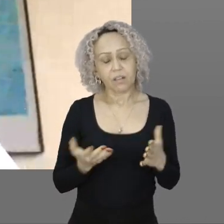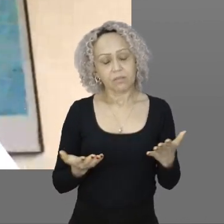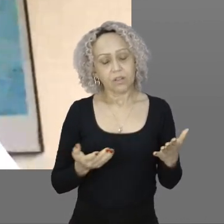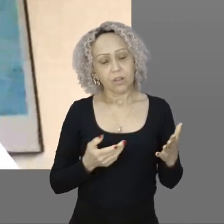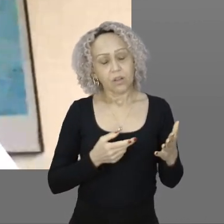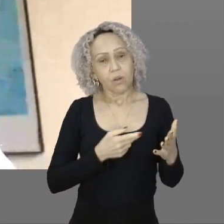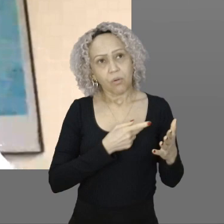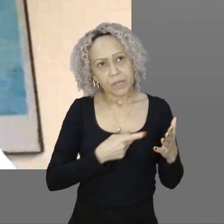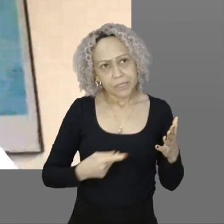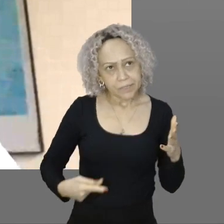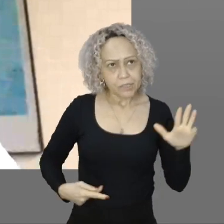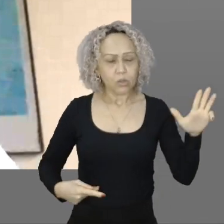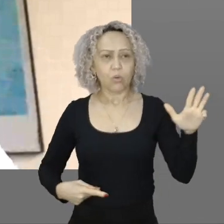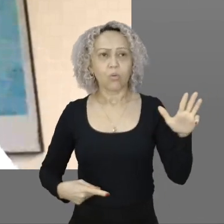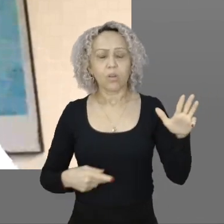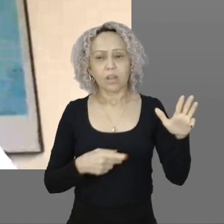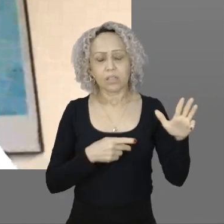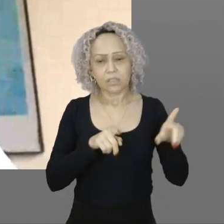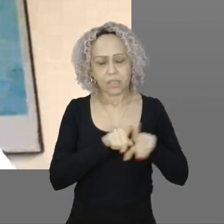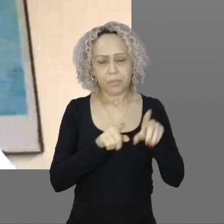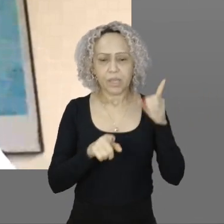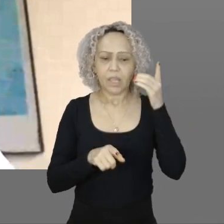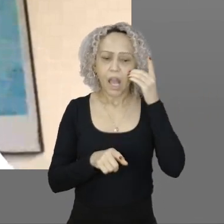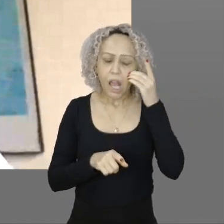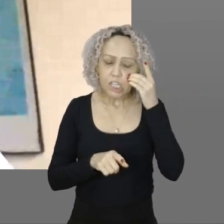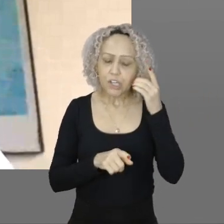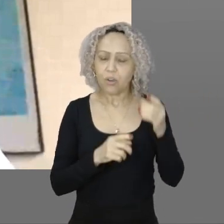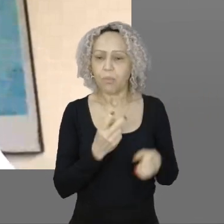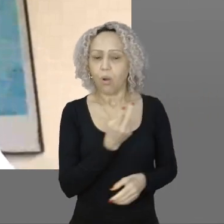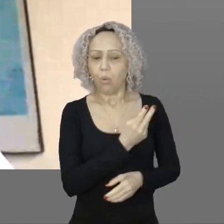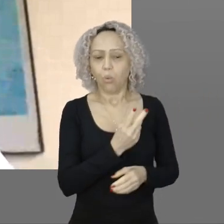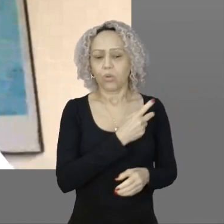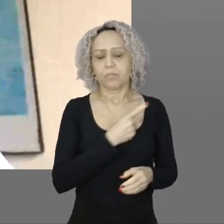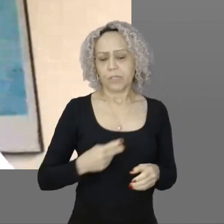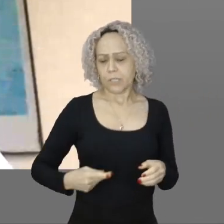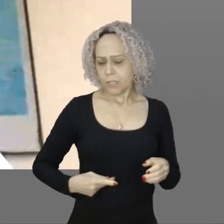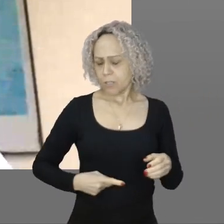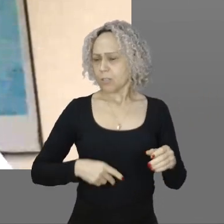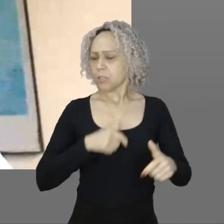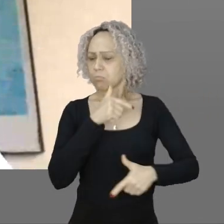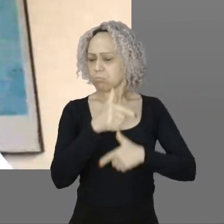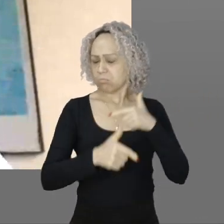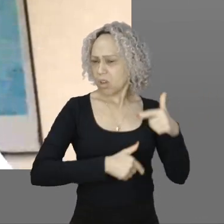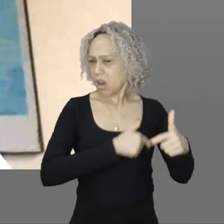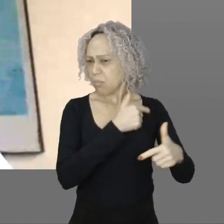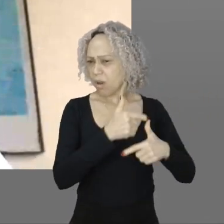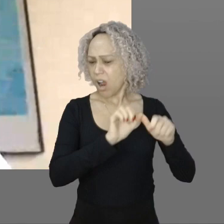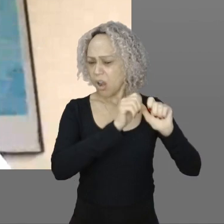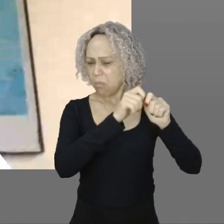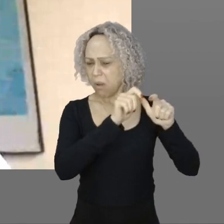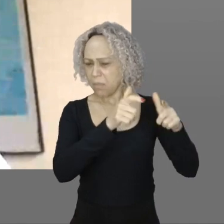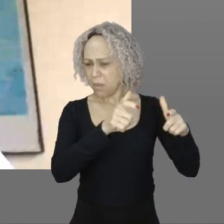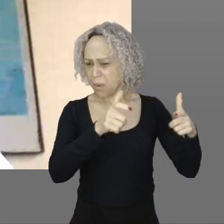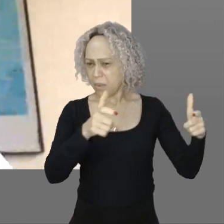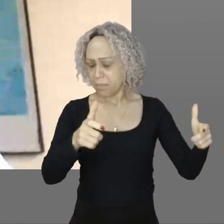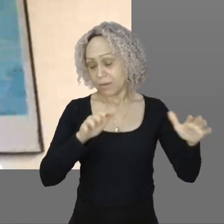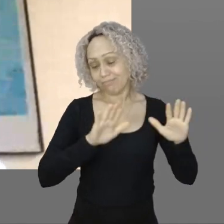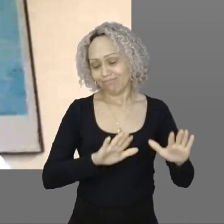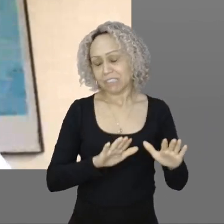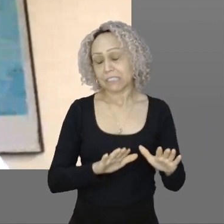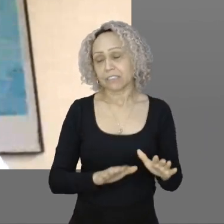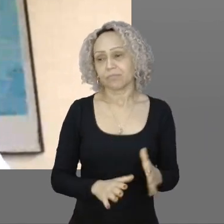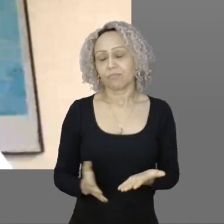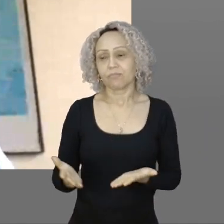pela presidenta Dilma. Depois, quando entra o processo criminoso de desestabilização que fizeram do governo